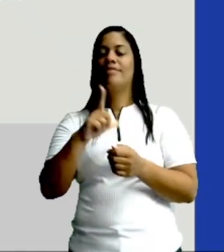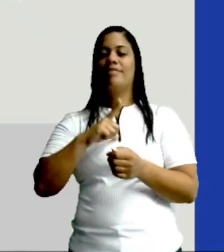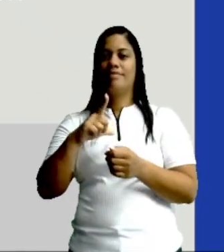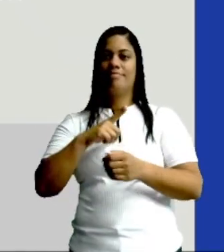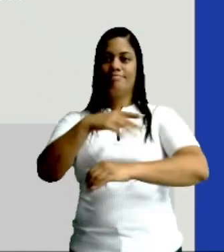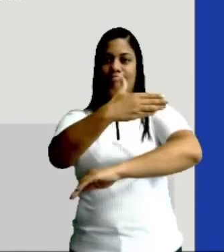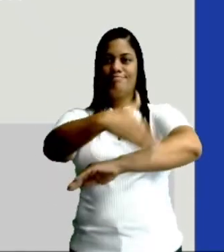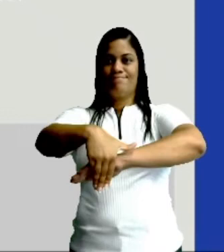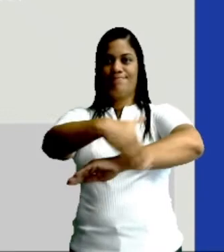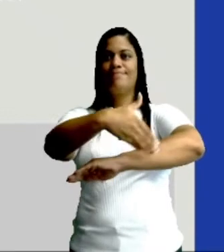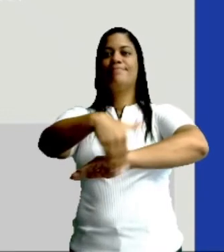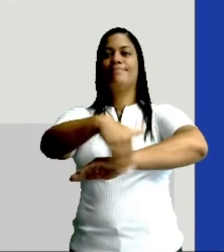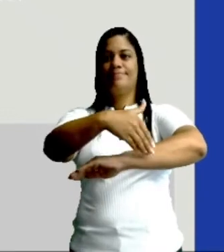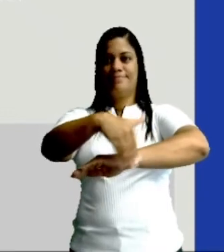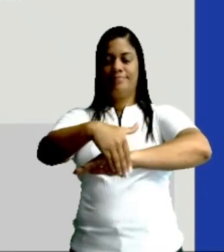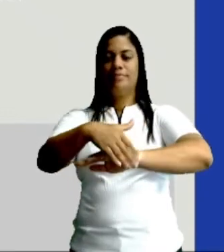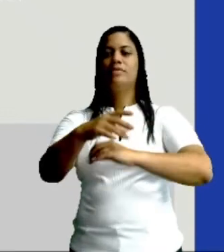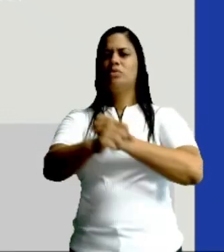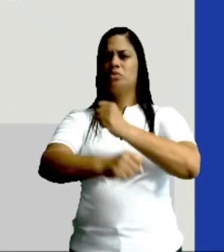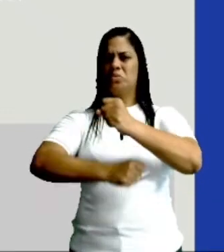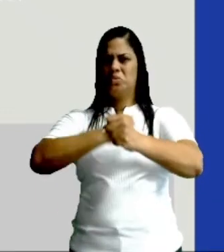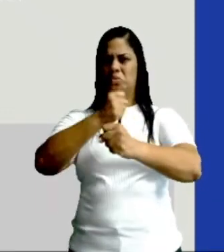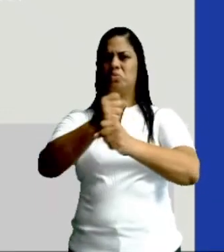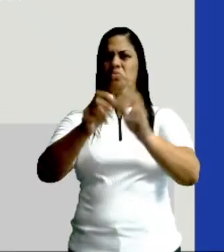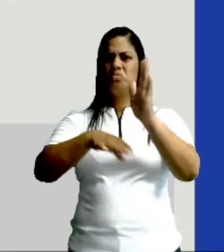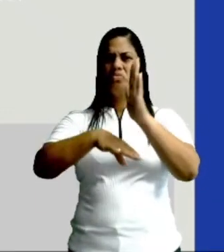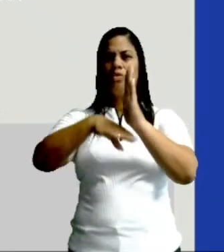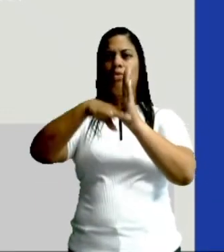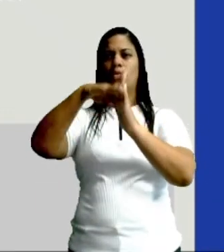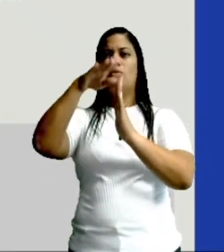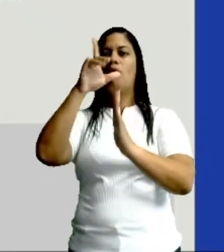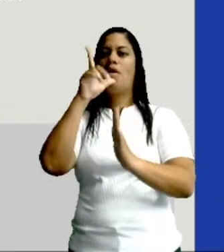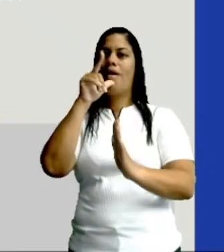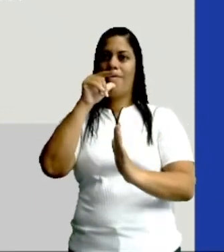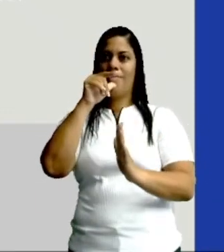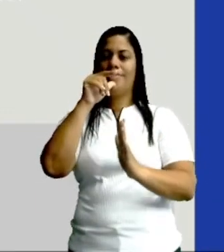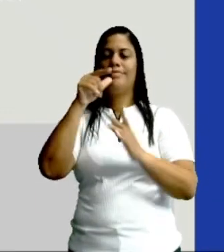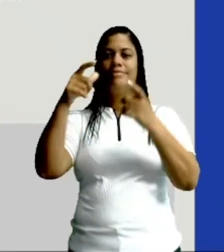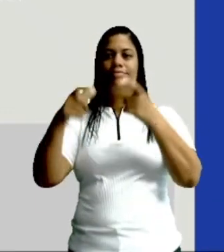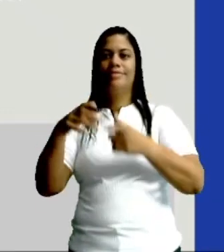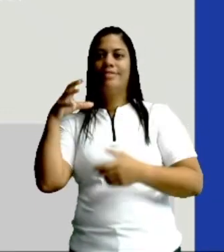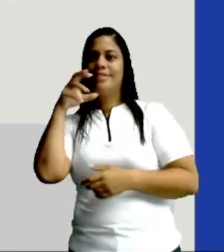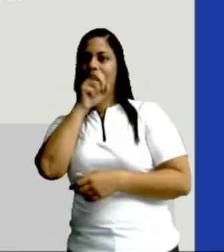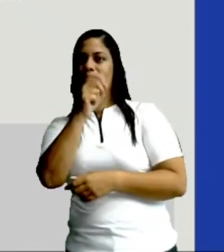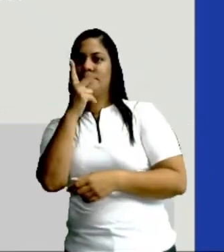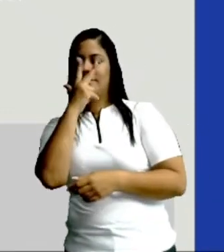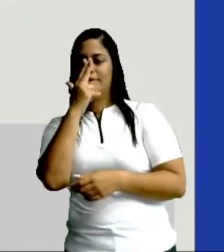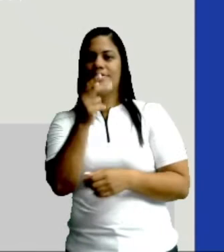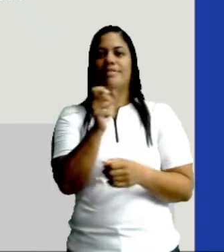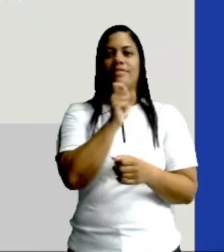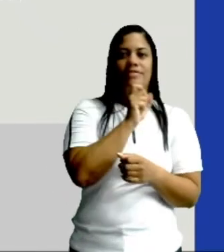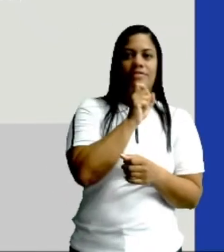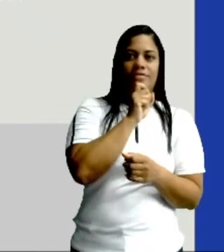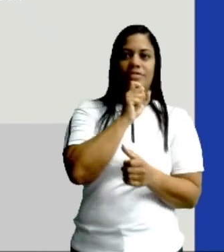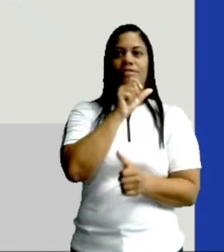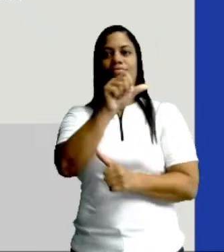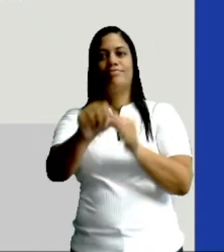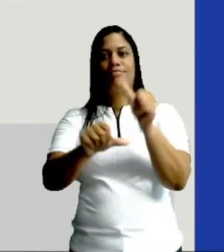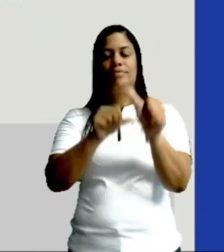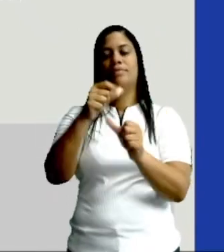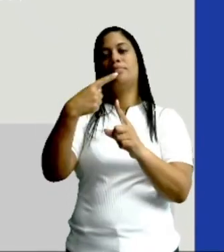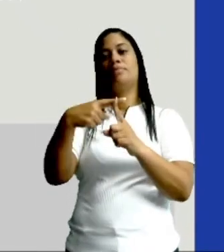alagadas. Conforme o período do ano, as áreas quentes se parecem com áreas frias e vice-versa, porque